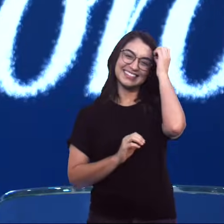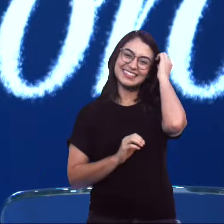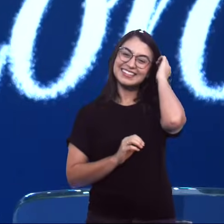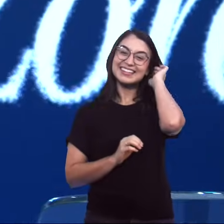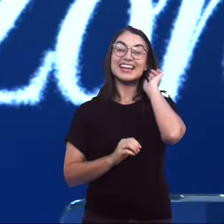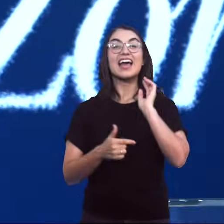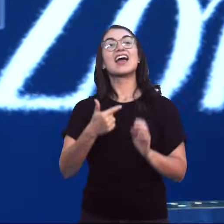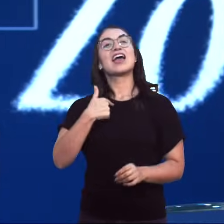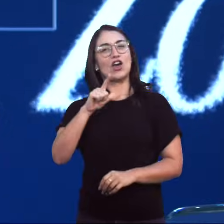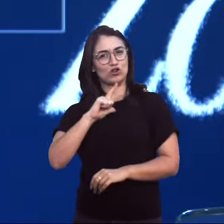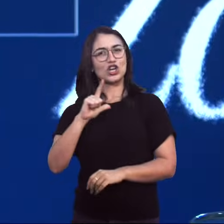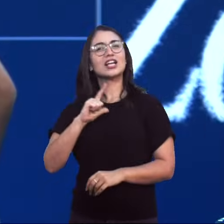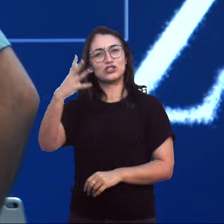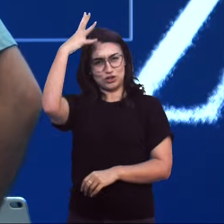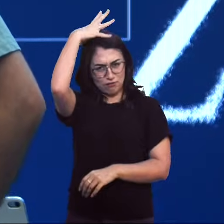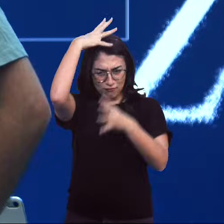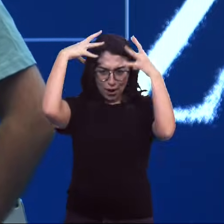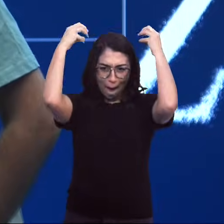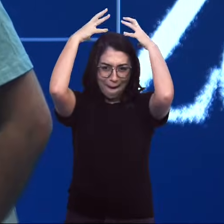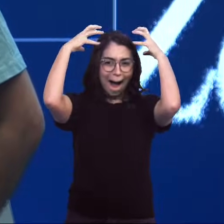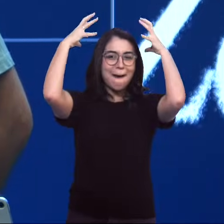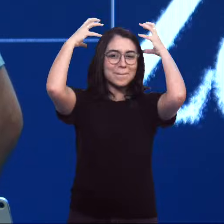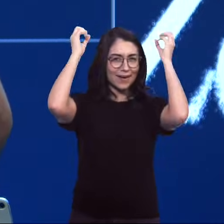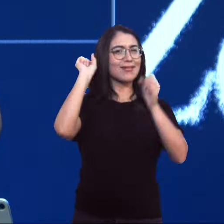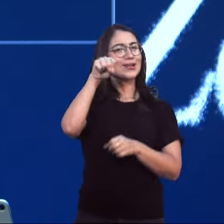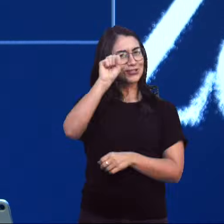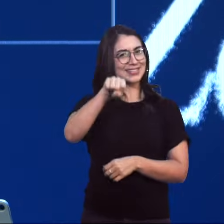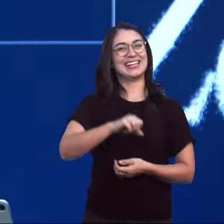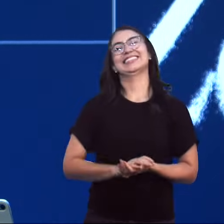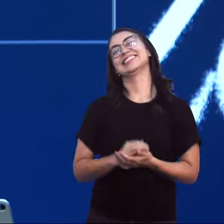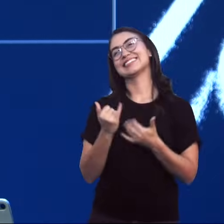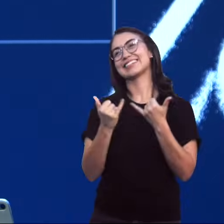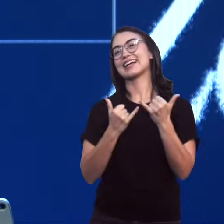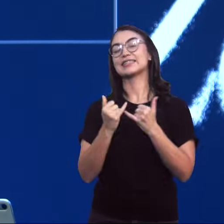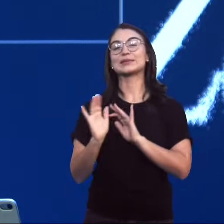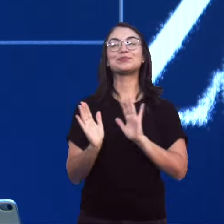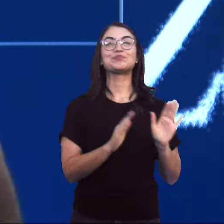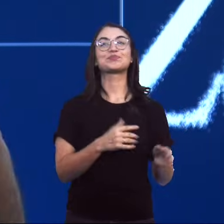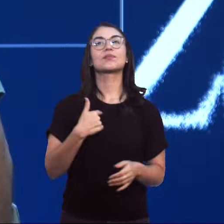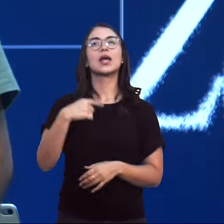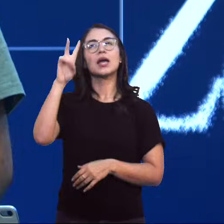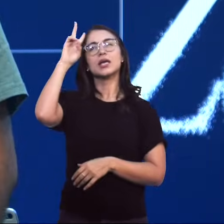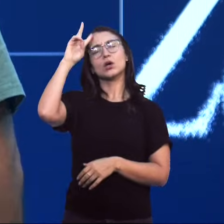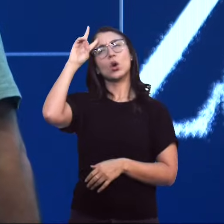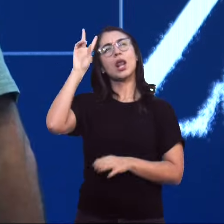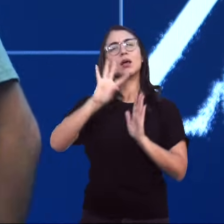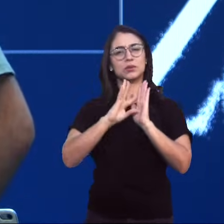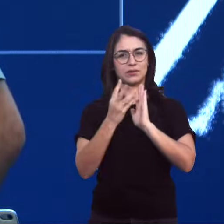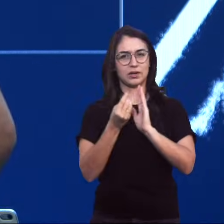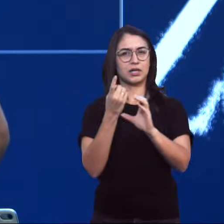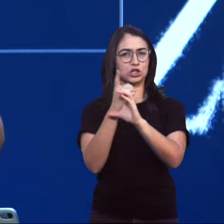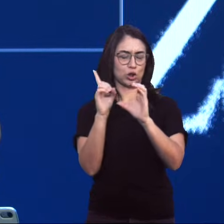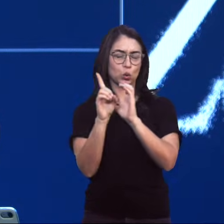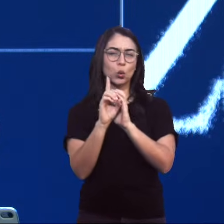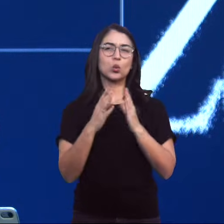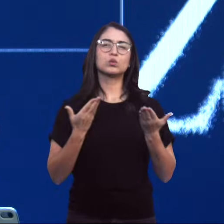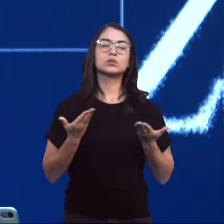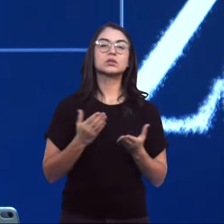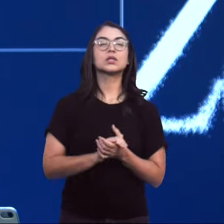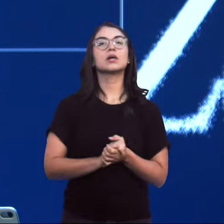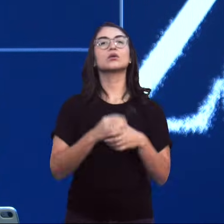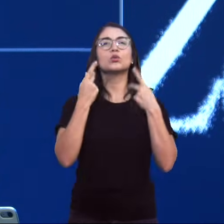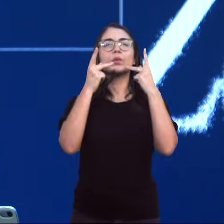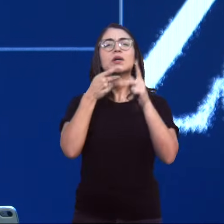quê? Eu já tive franja, confia, né? E eu lembro que eu estava lá na igreja, e aí ele